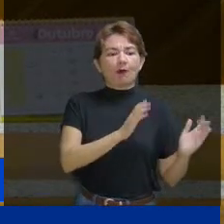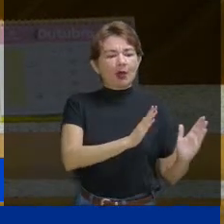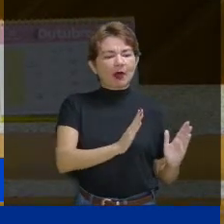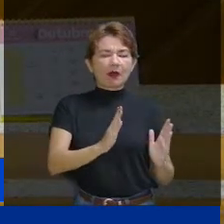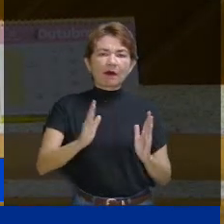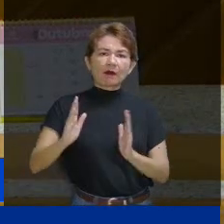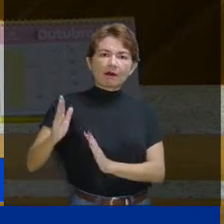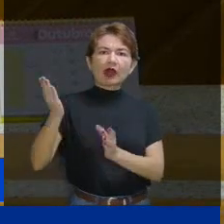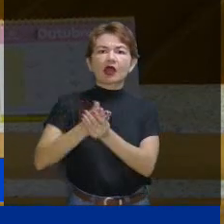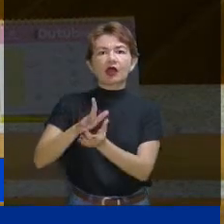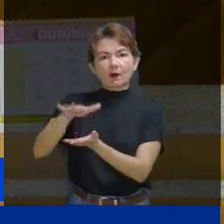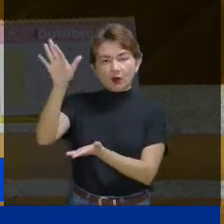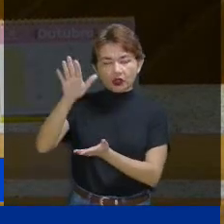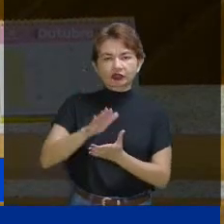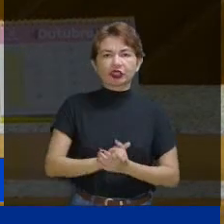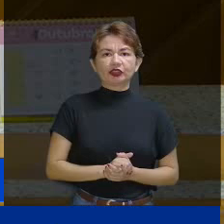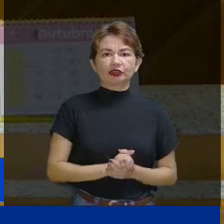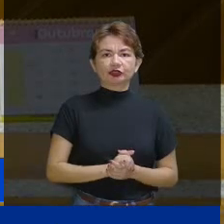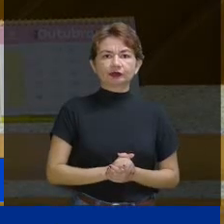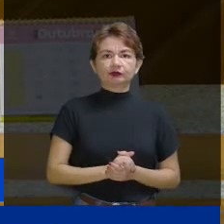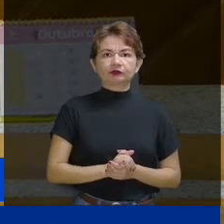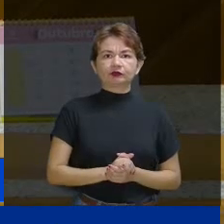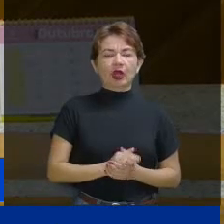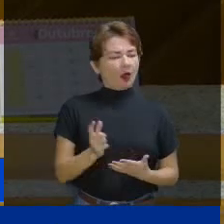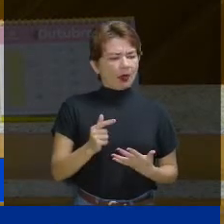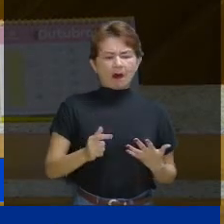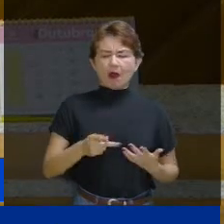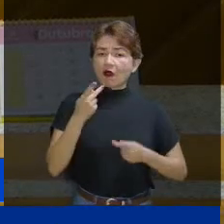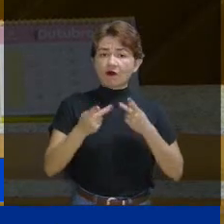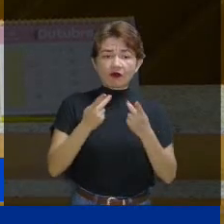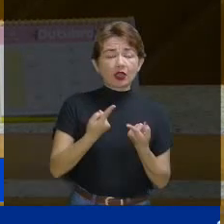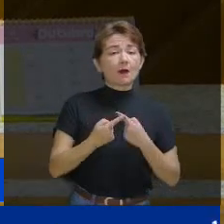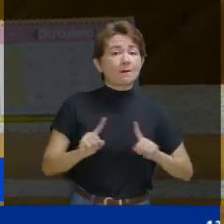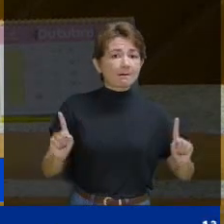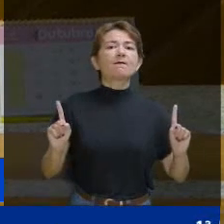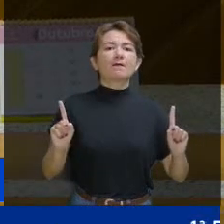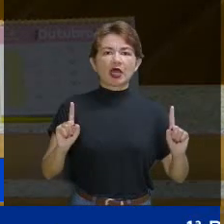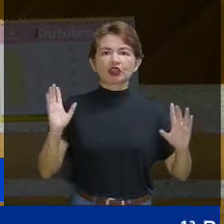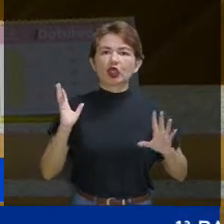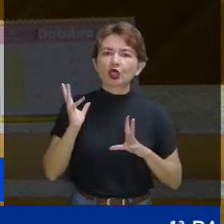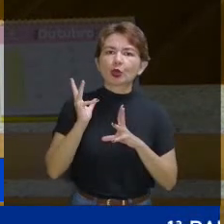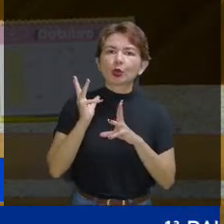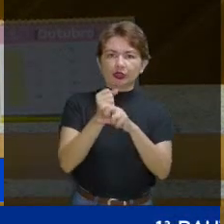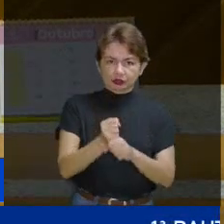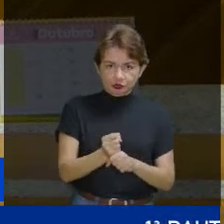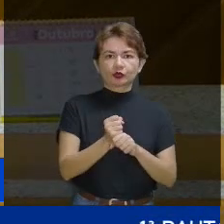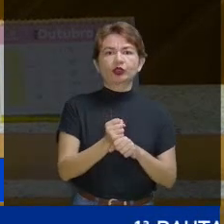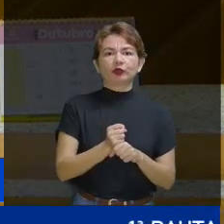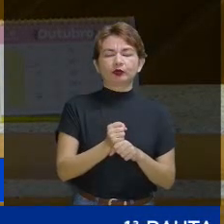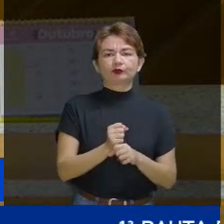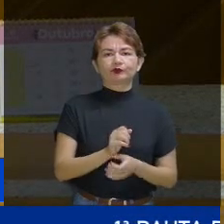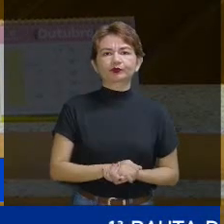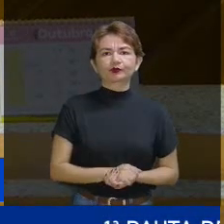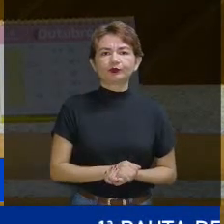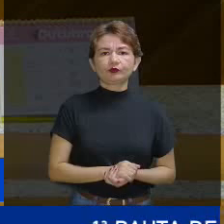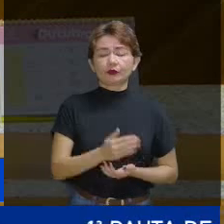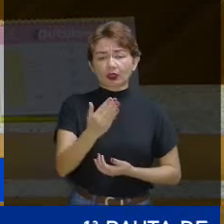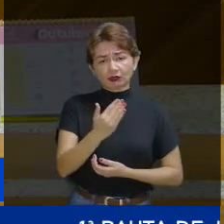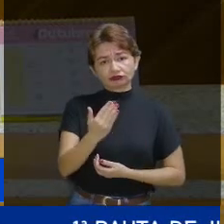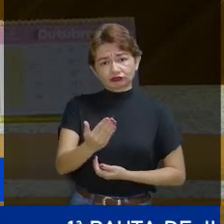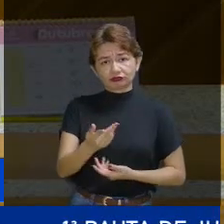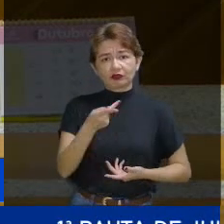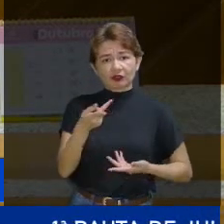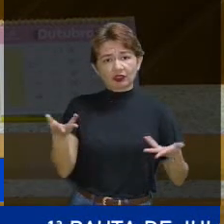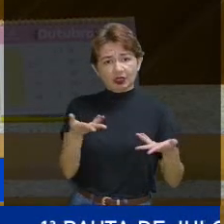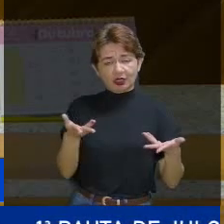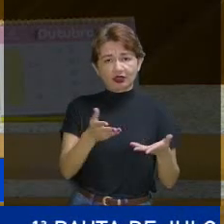tramitação. Eu faço diversas outras considerações, mas, em resumo, eu concluo que, diante do